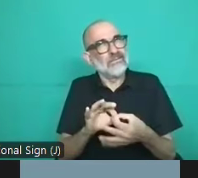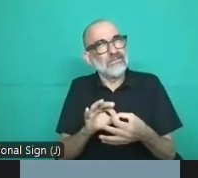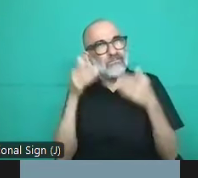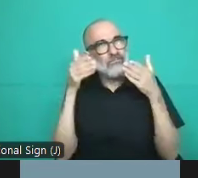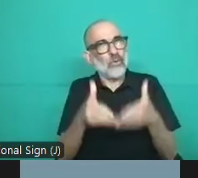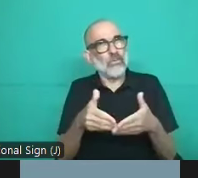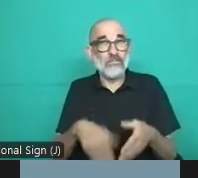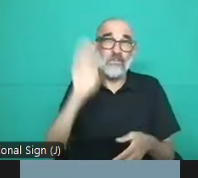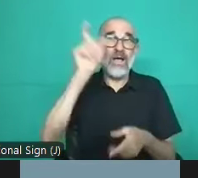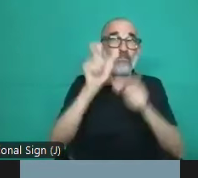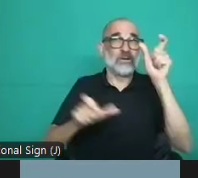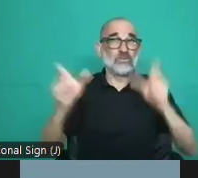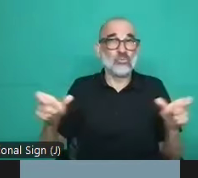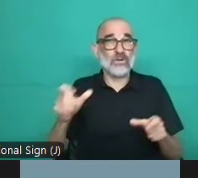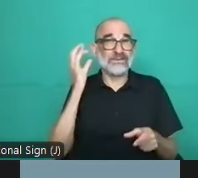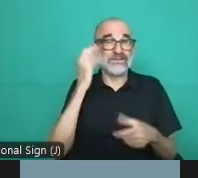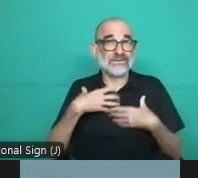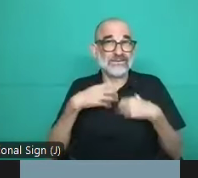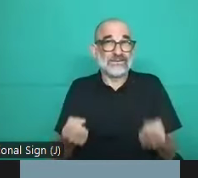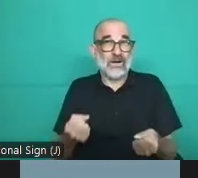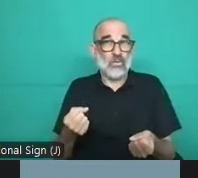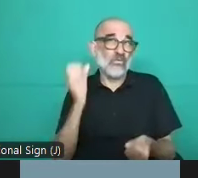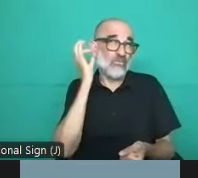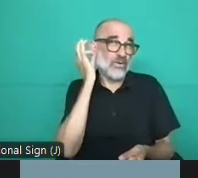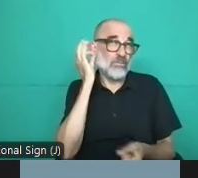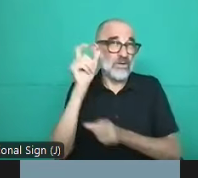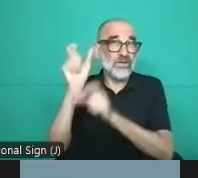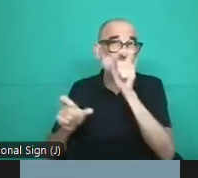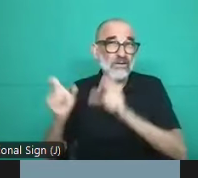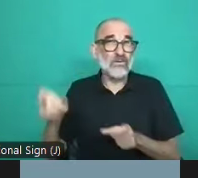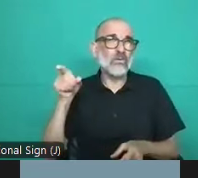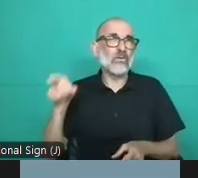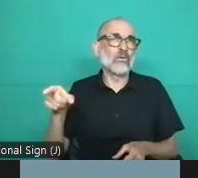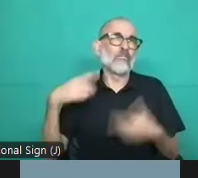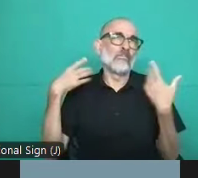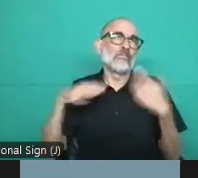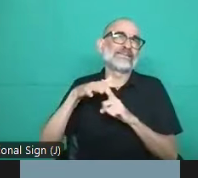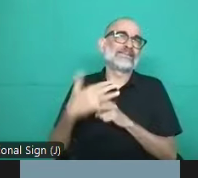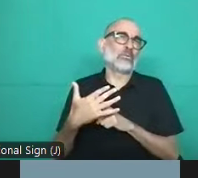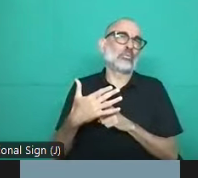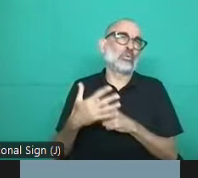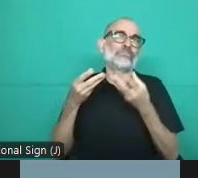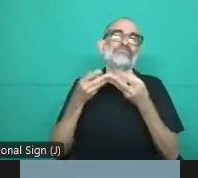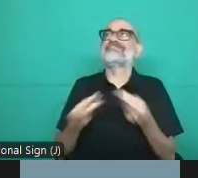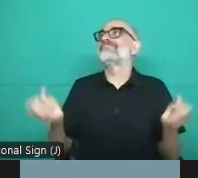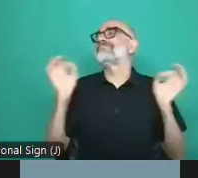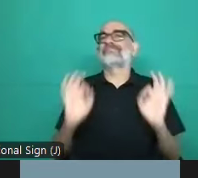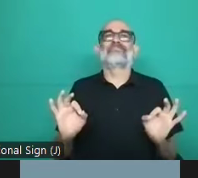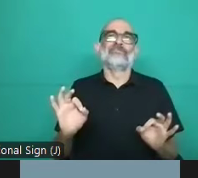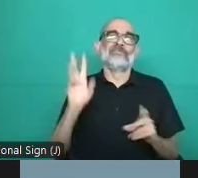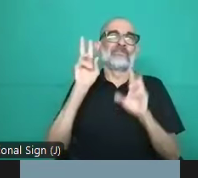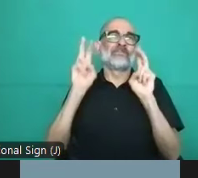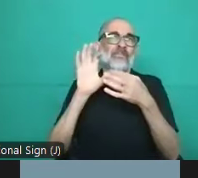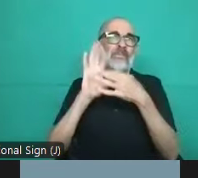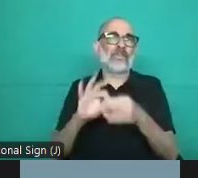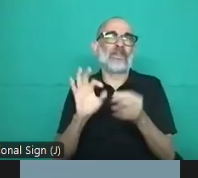van uma quantidade de esforços desde la toma de decisiones desde a tomada de políticas decisão, y otros. Y bueno, miren, en